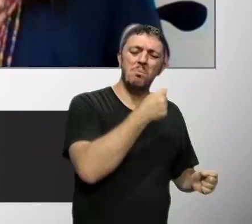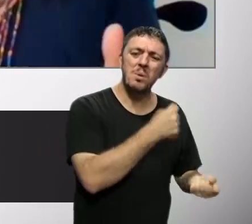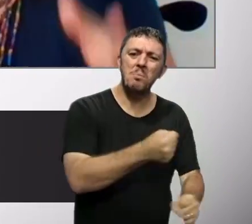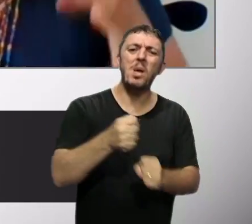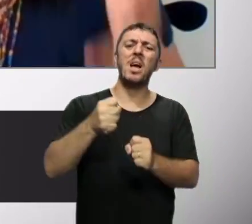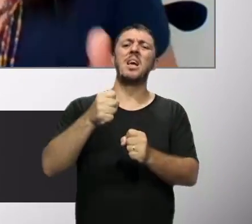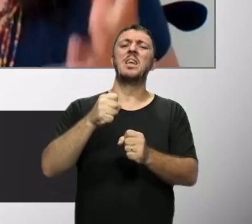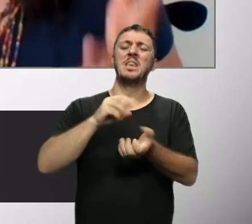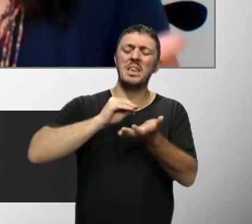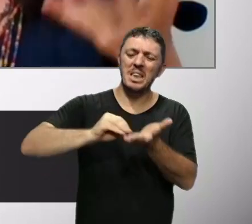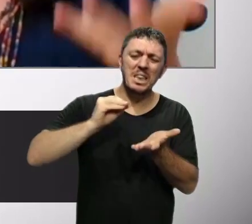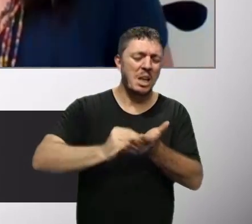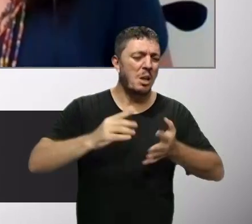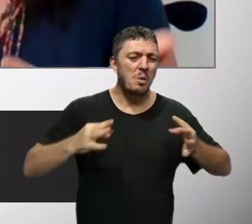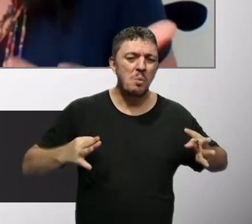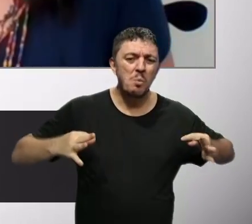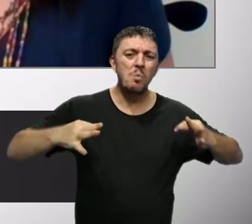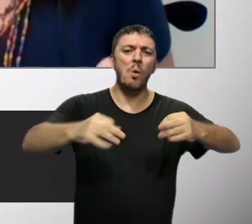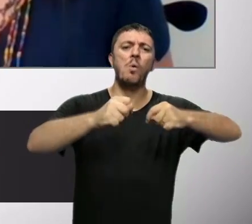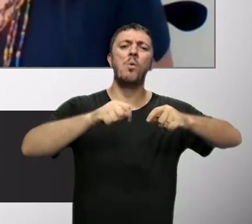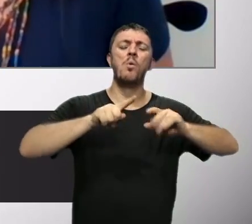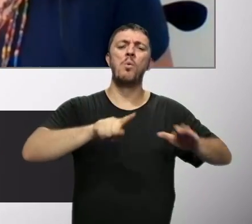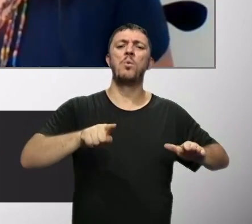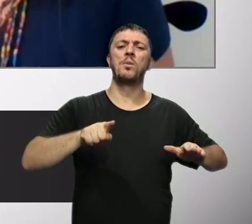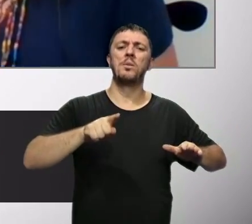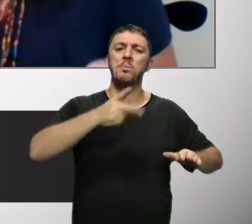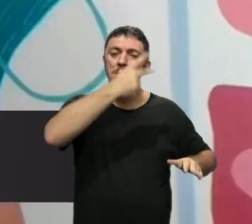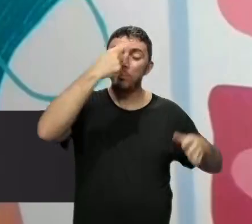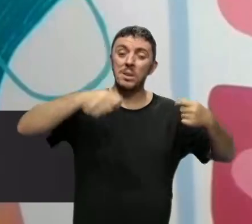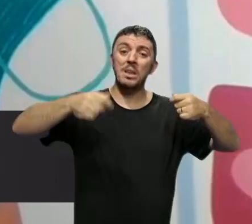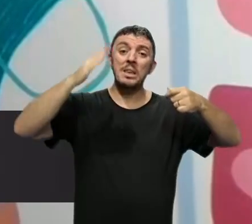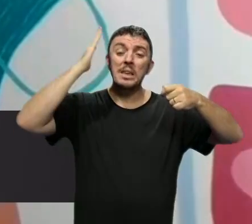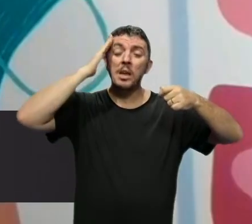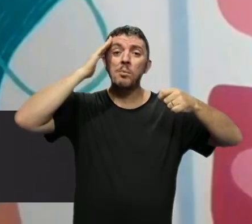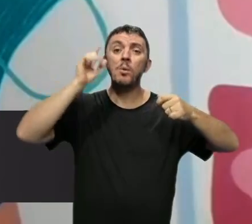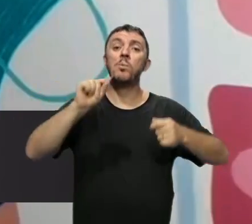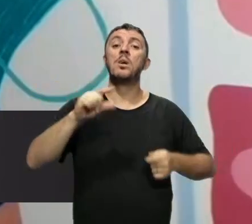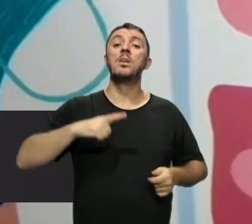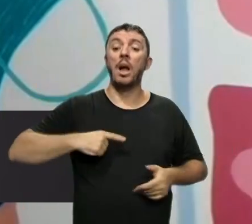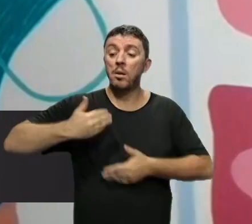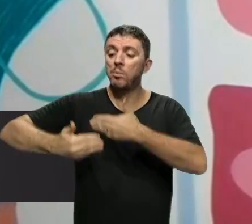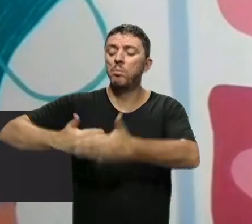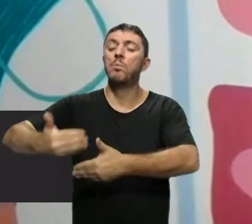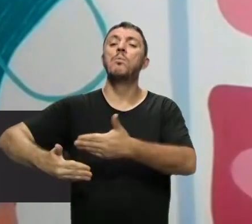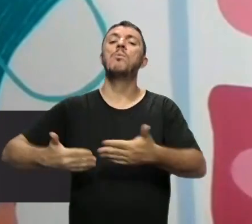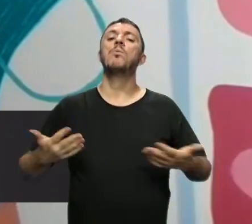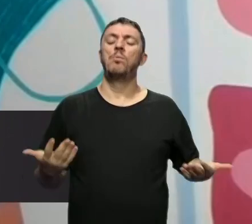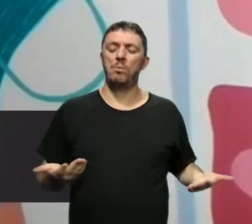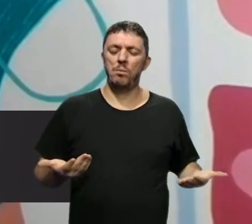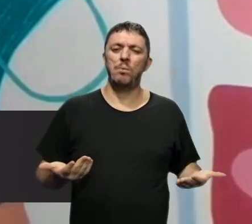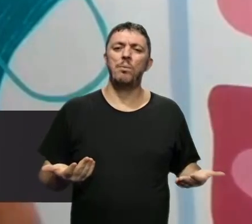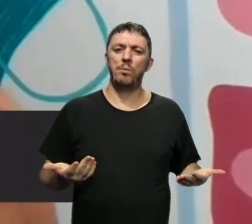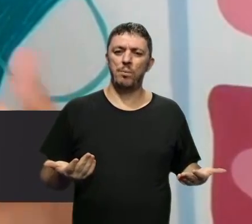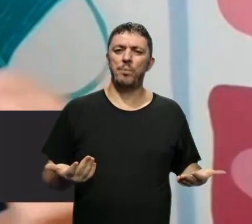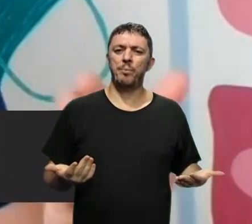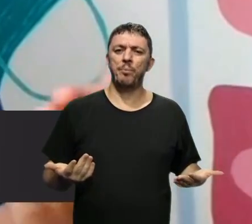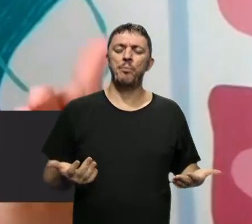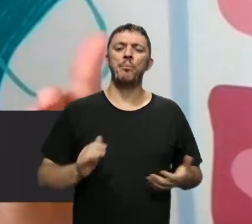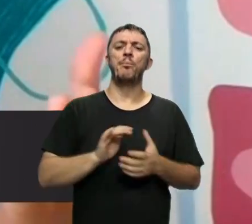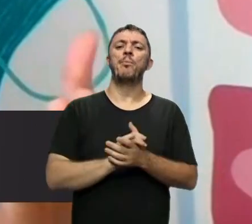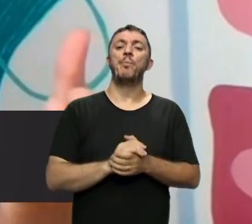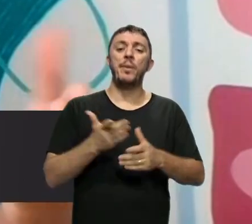e todo mundo precisa saber o que acontece ali dentro. Porque quando a gente conversa com as pessoas, e elas